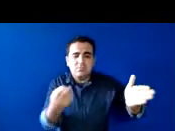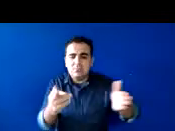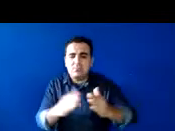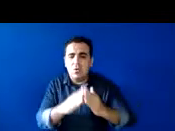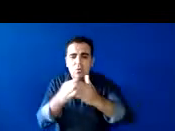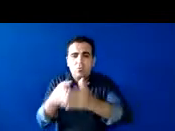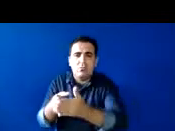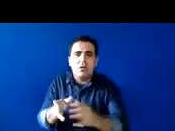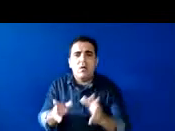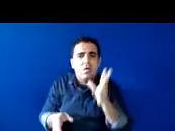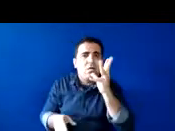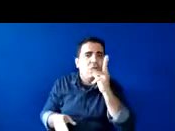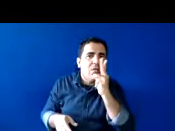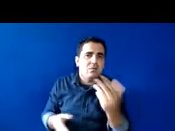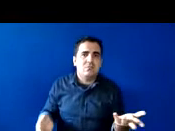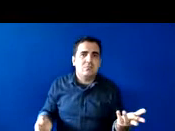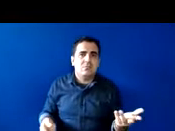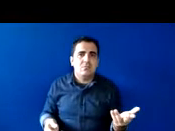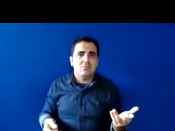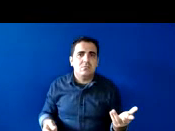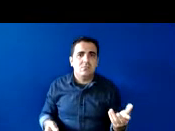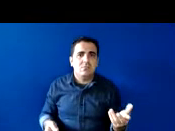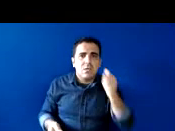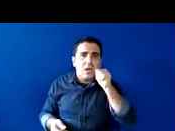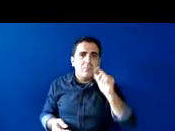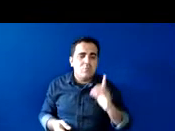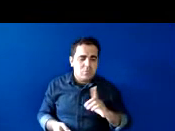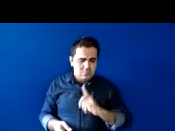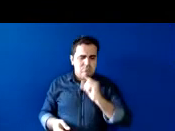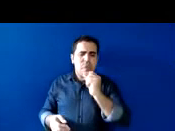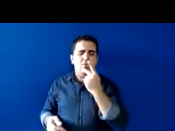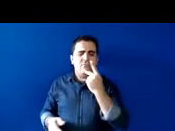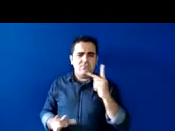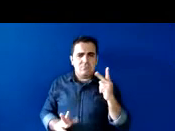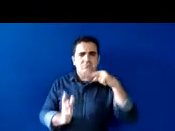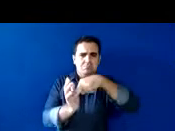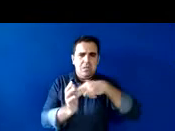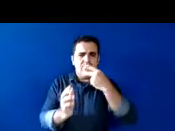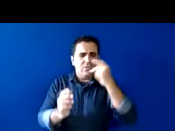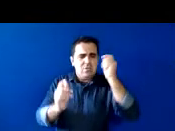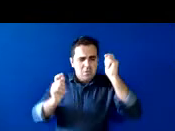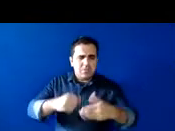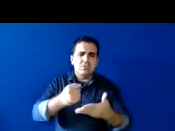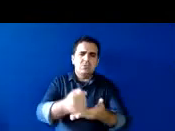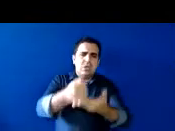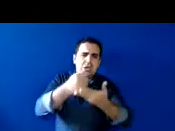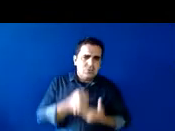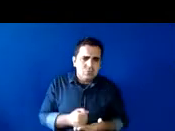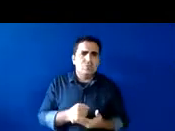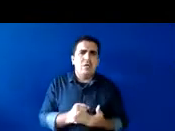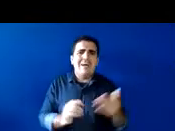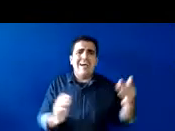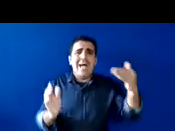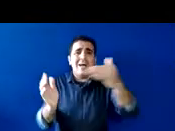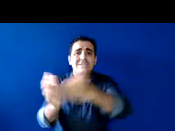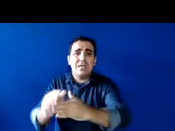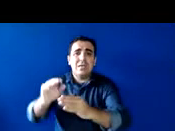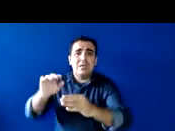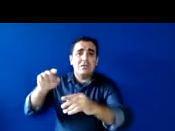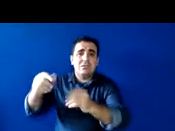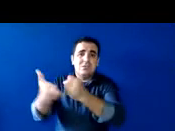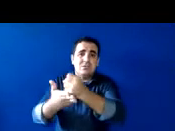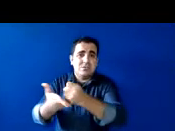demora desde que ela tomou atitude e falou, eu preciso de ajuda, até chegar no cuidado efetivo.